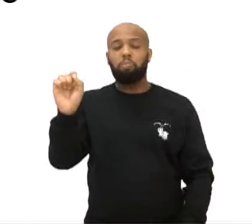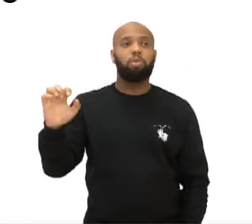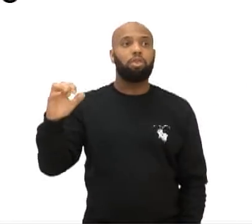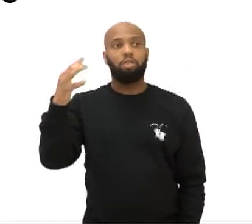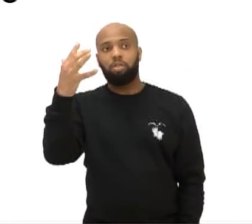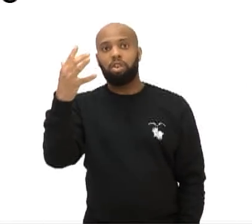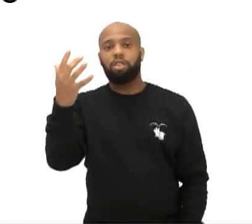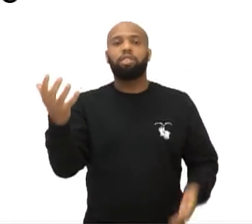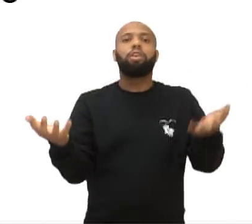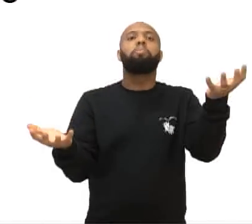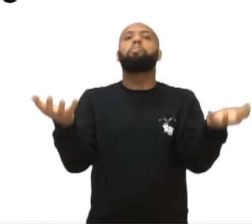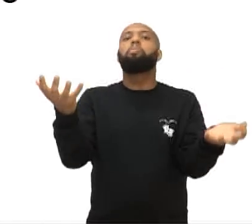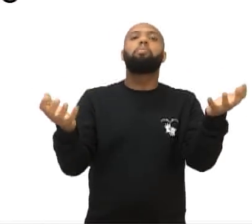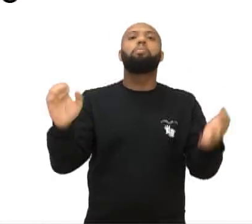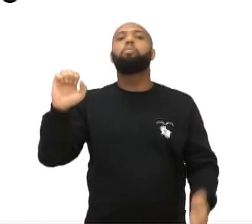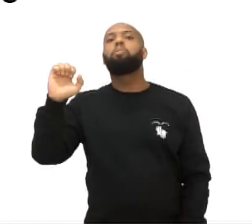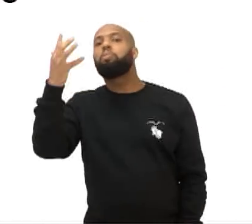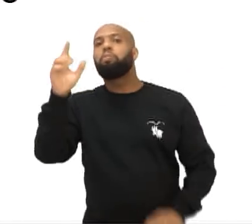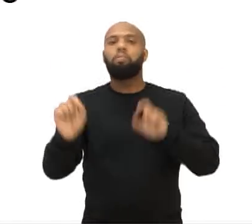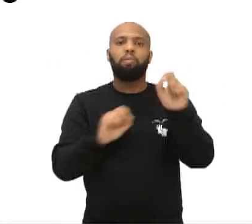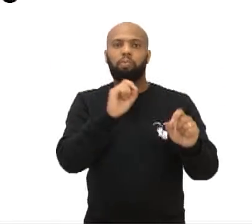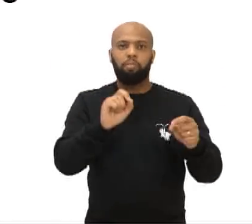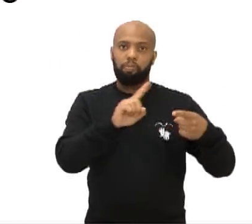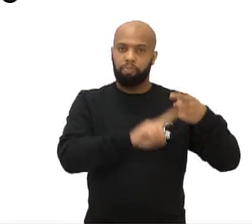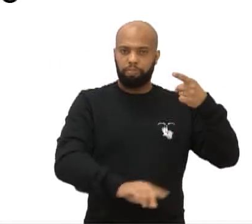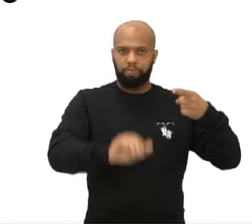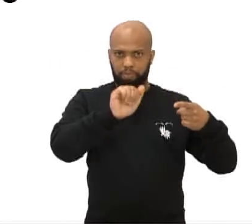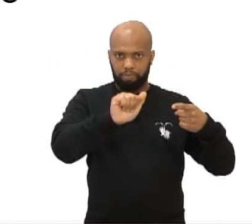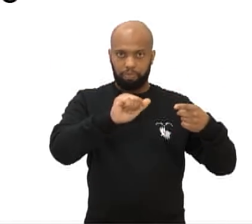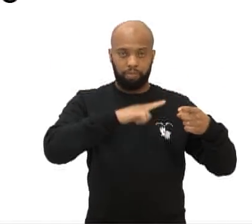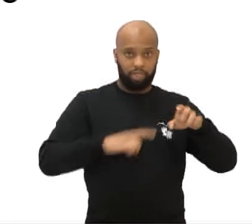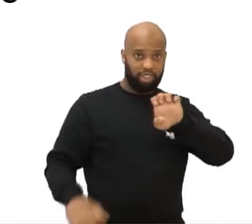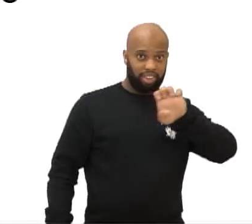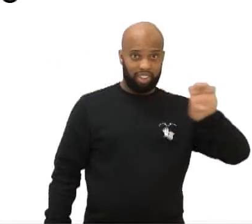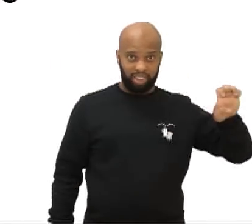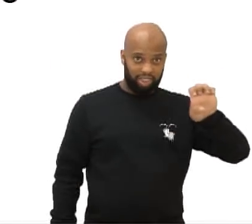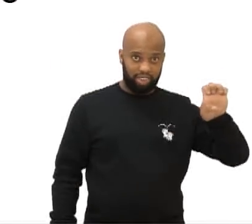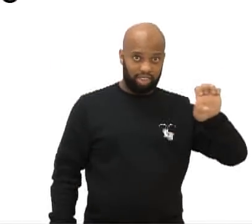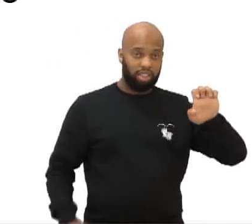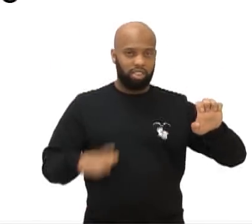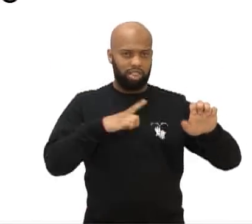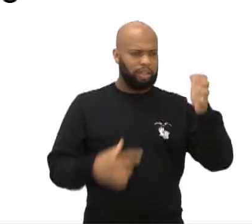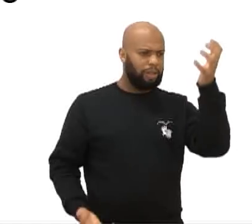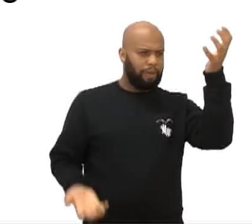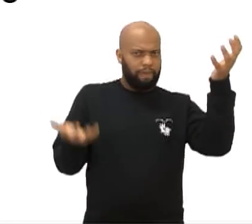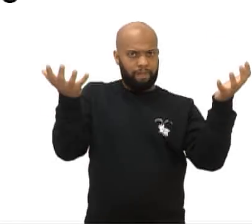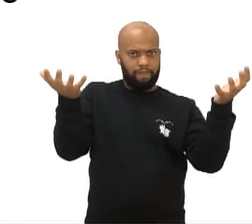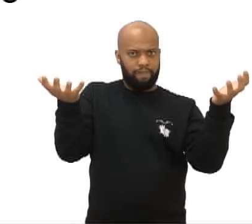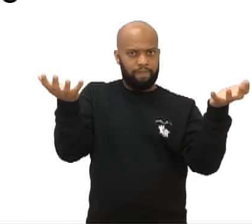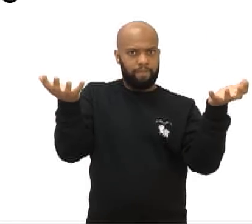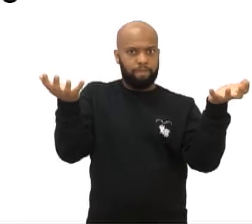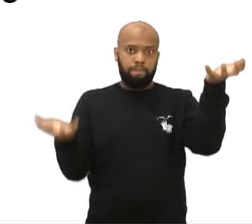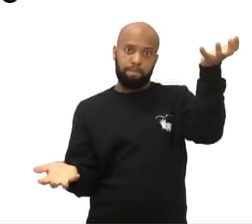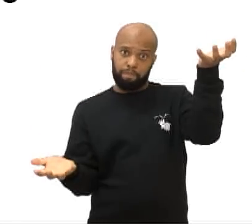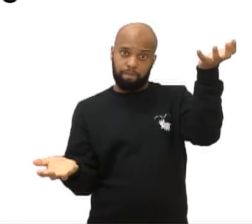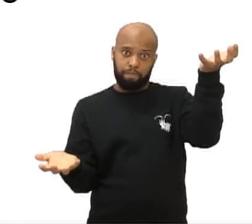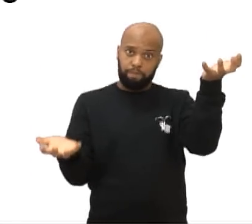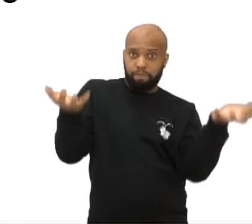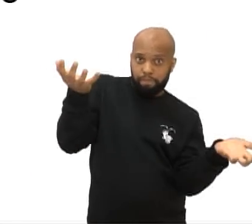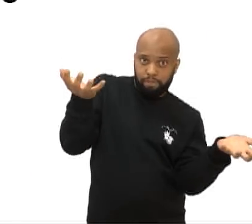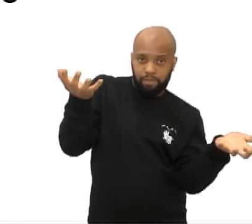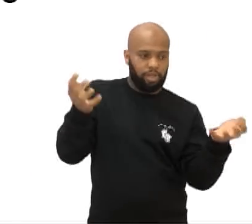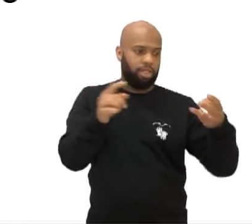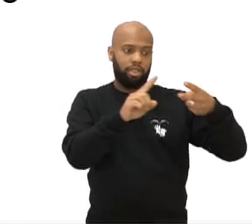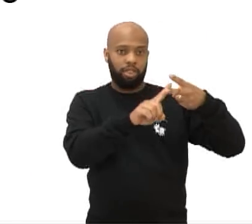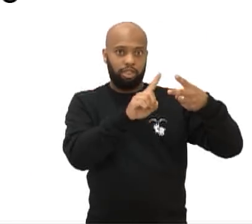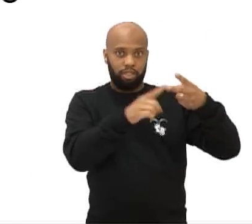acontecerá com a balança? Letra A, o lado esquerdo ficará mais pesado que o lado direito? Letra B,